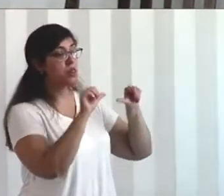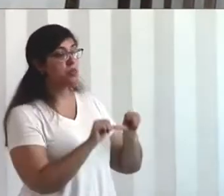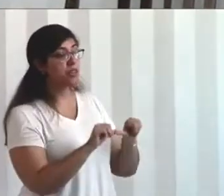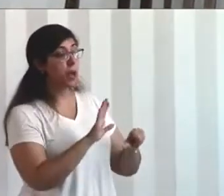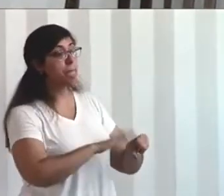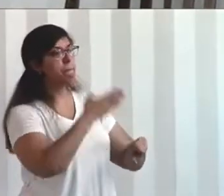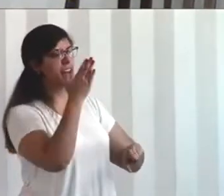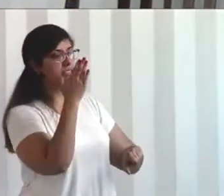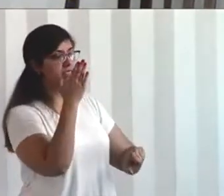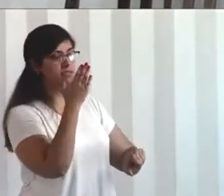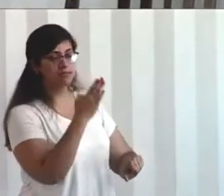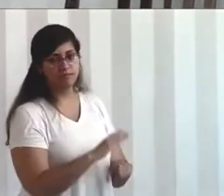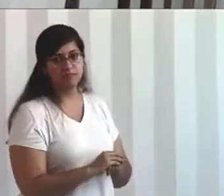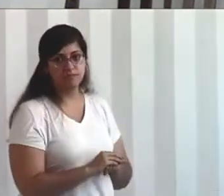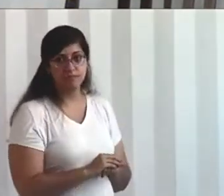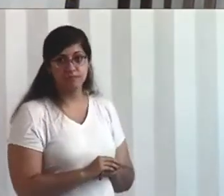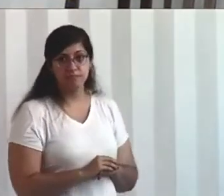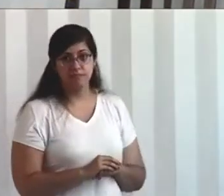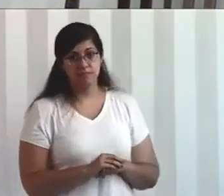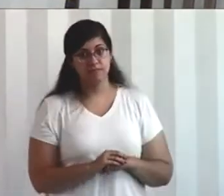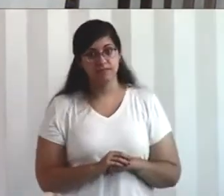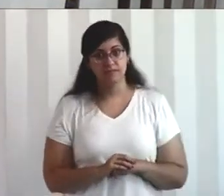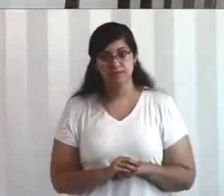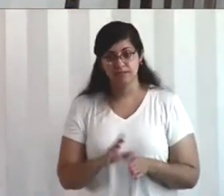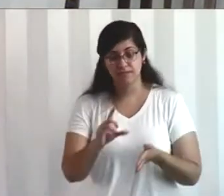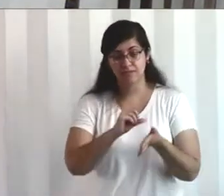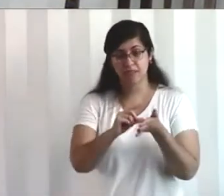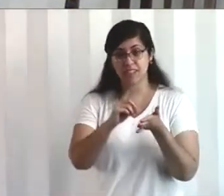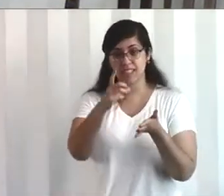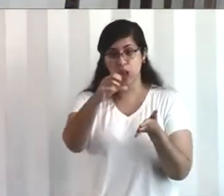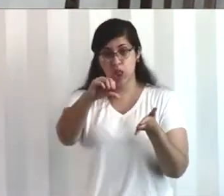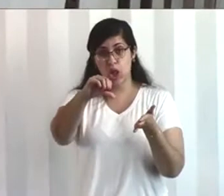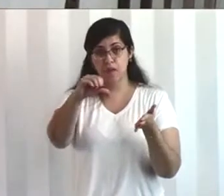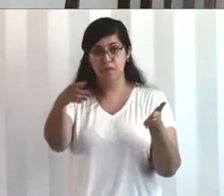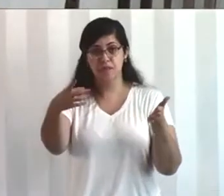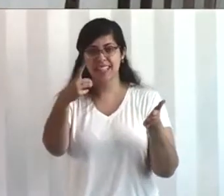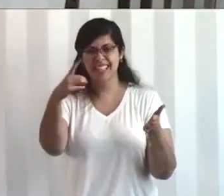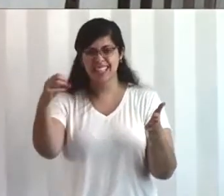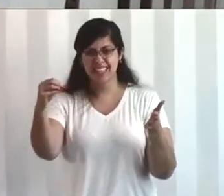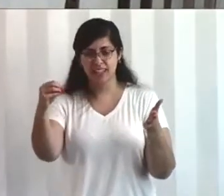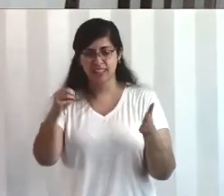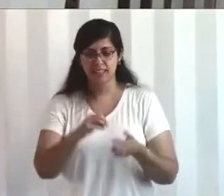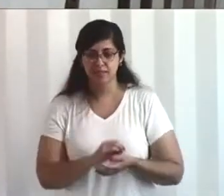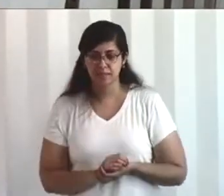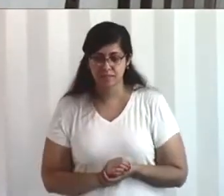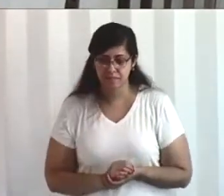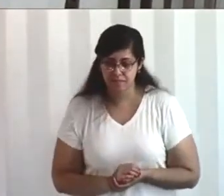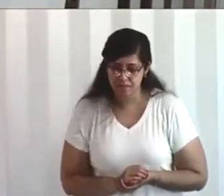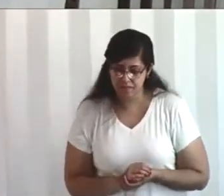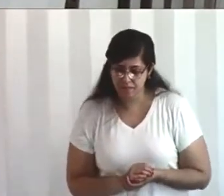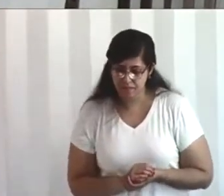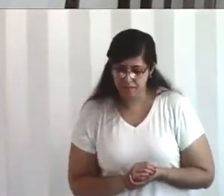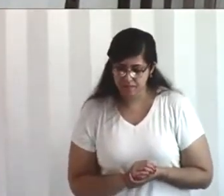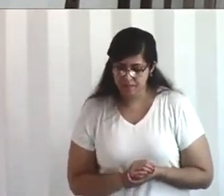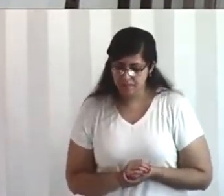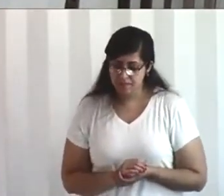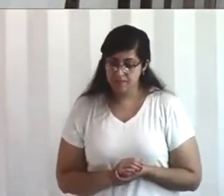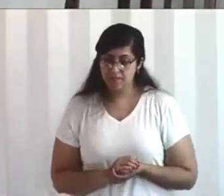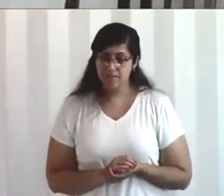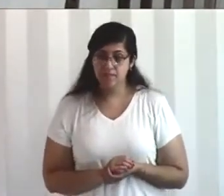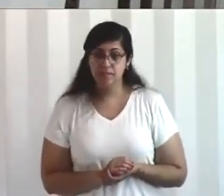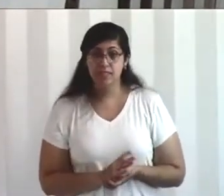está nos versículos 9, 10 e 11. Teve Paulo durante a noite uma visão, em que o Senhor lhe disse: